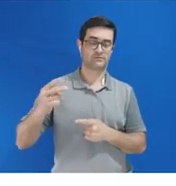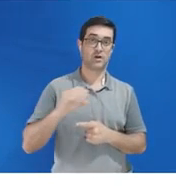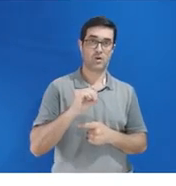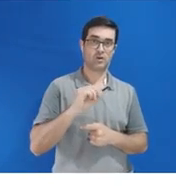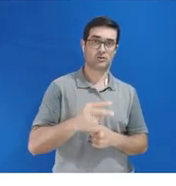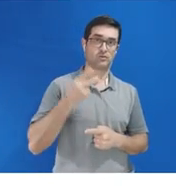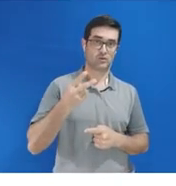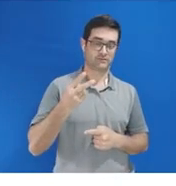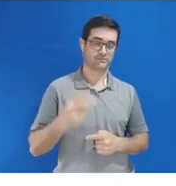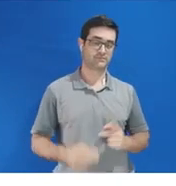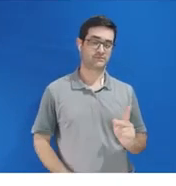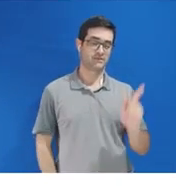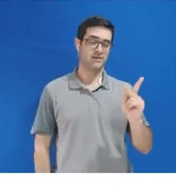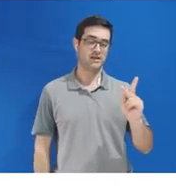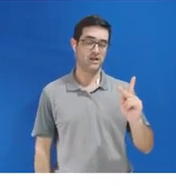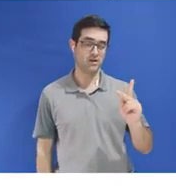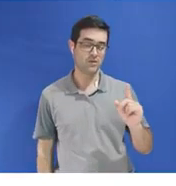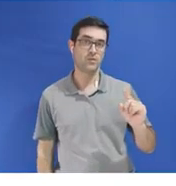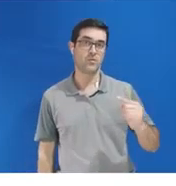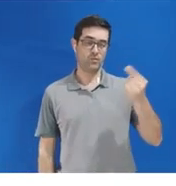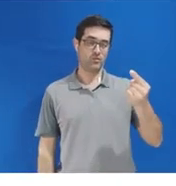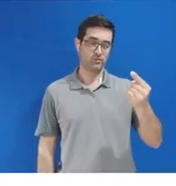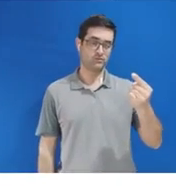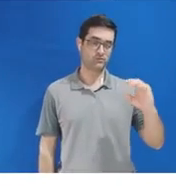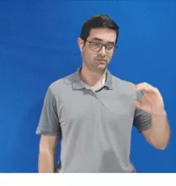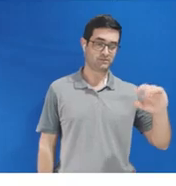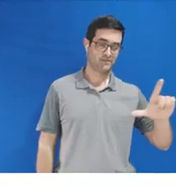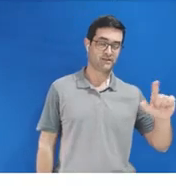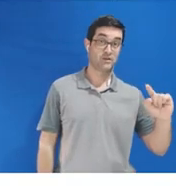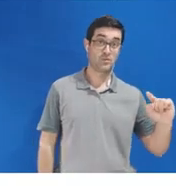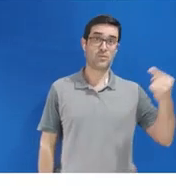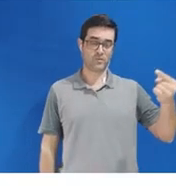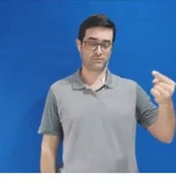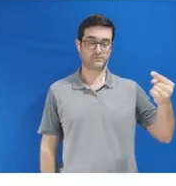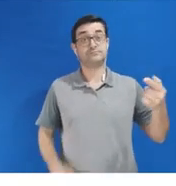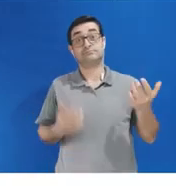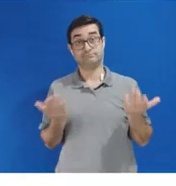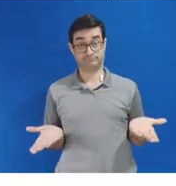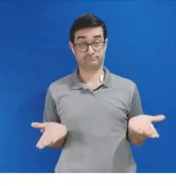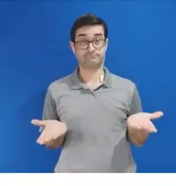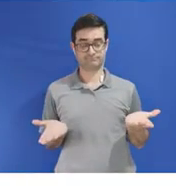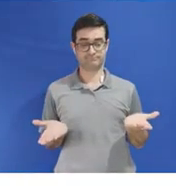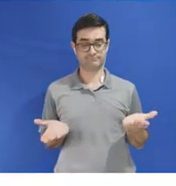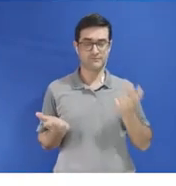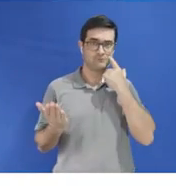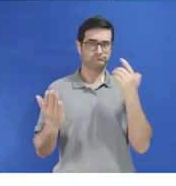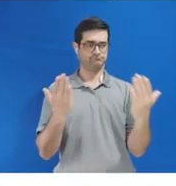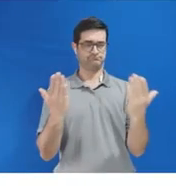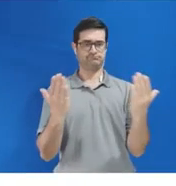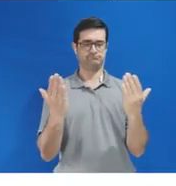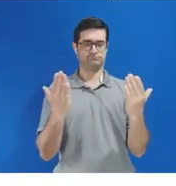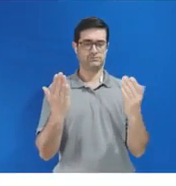ânion bivalente. Aqui eu tenho um cátion monovalente e um cloreto monovalente. Então, só